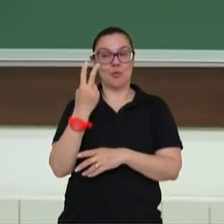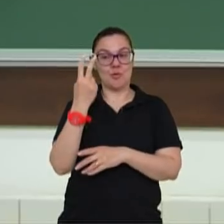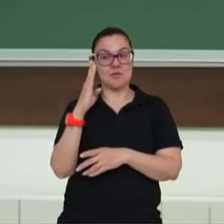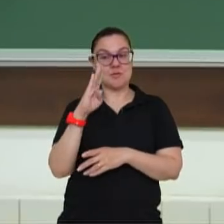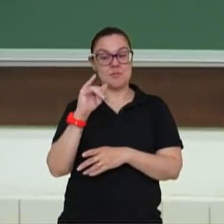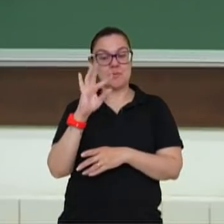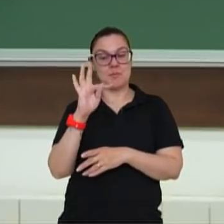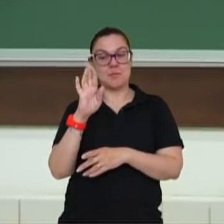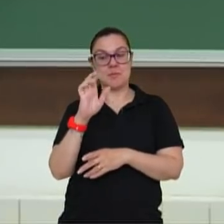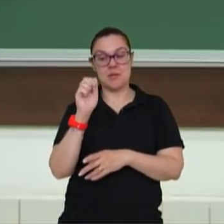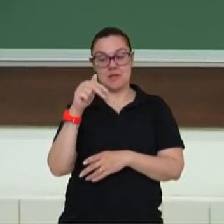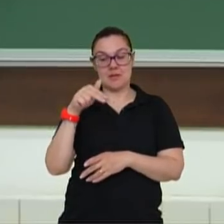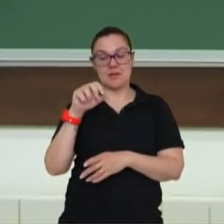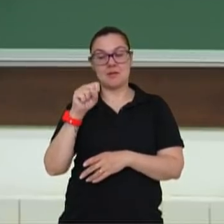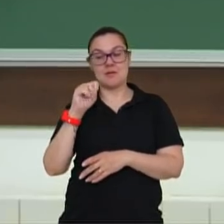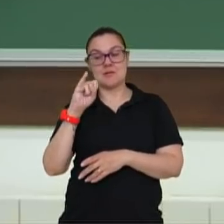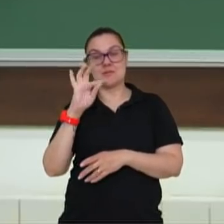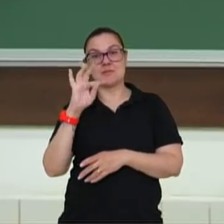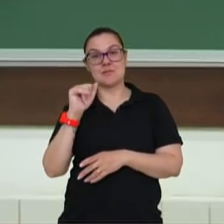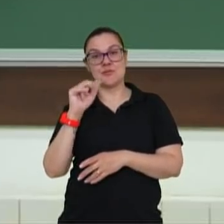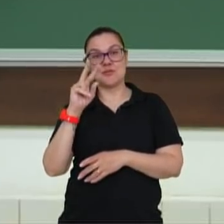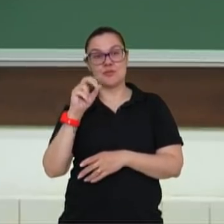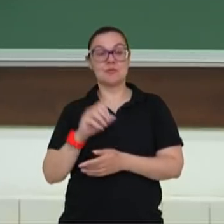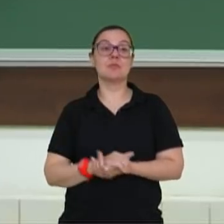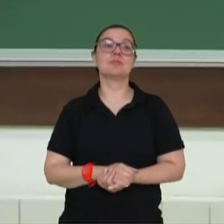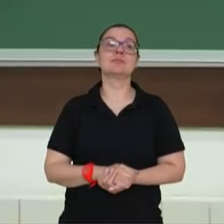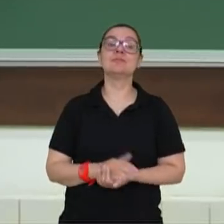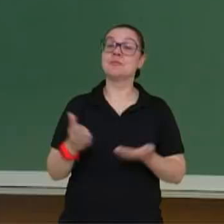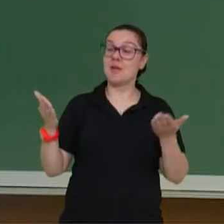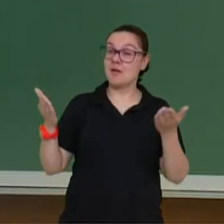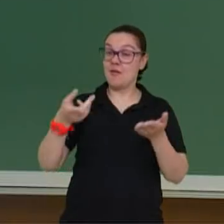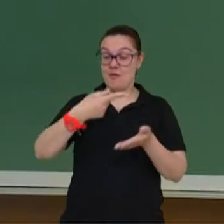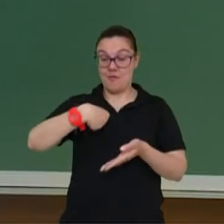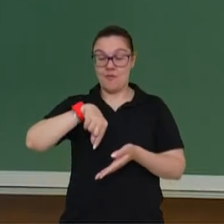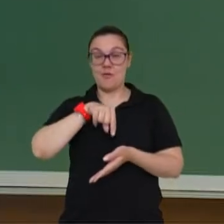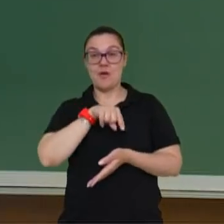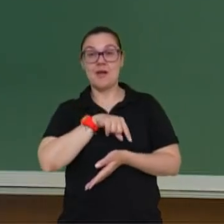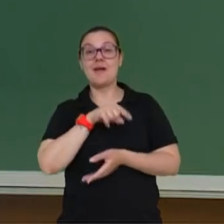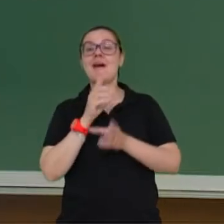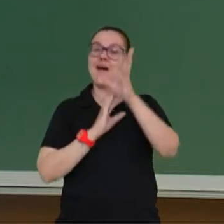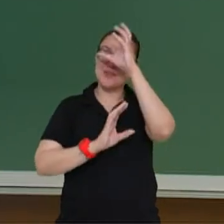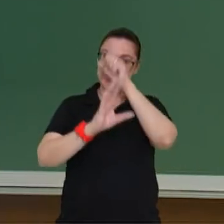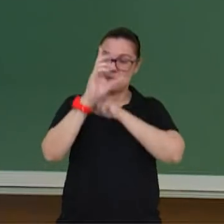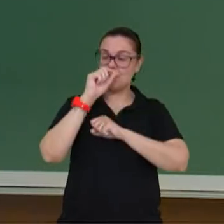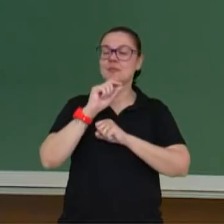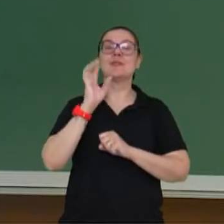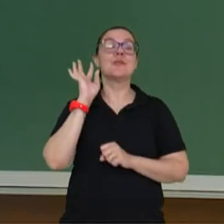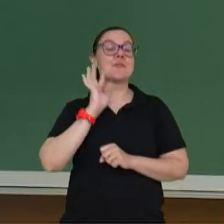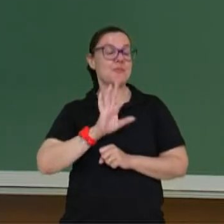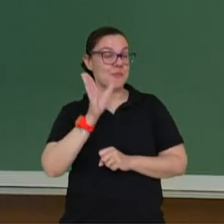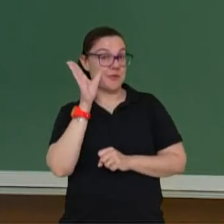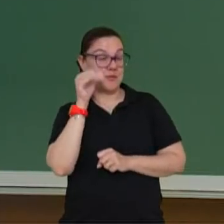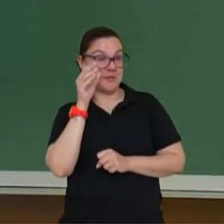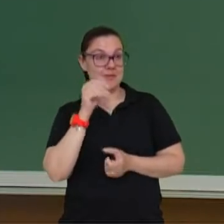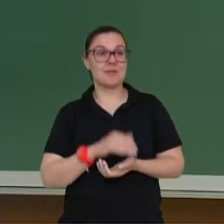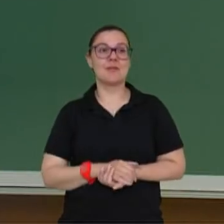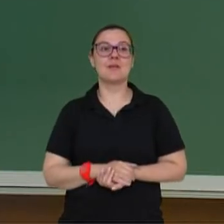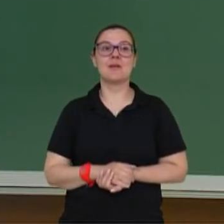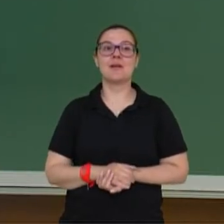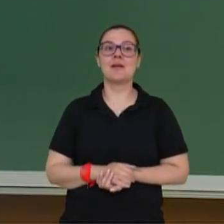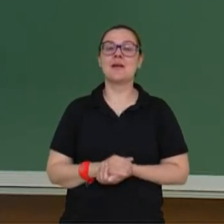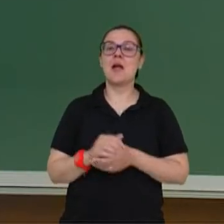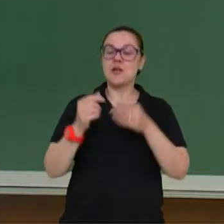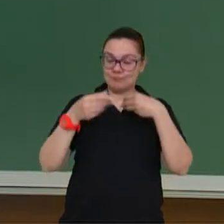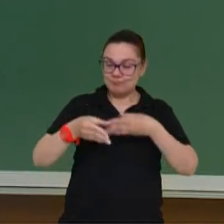bitransitivo. Ok, turma? Na aula de hoje foi muito interessante, porque